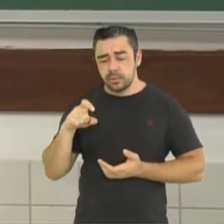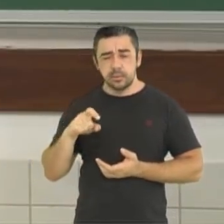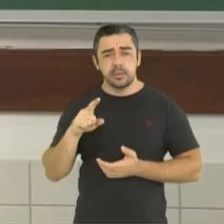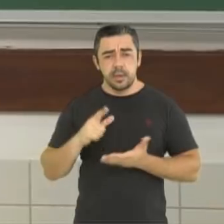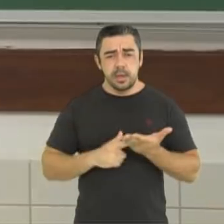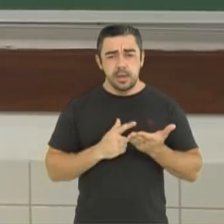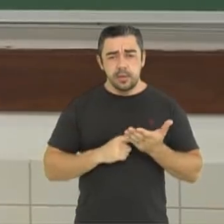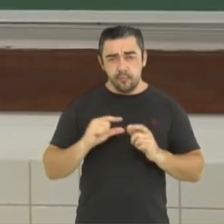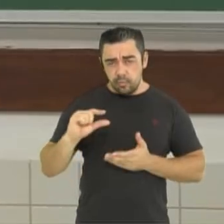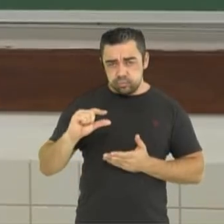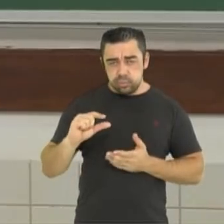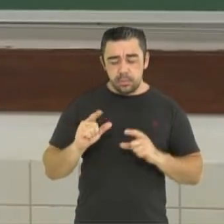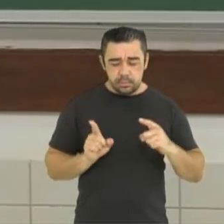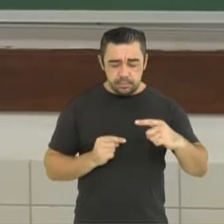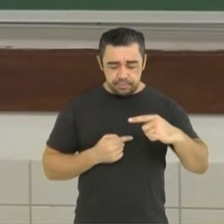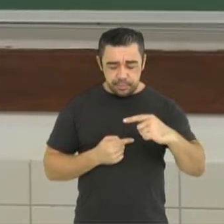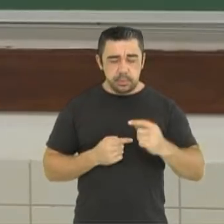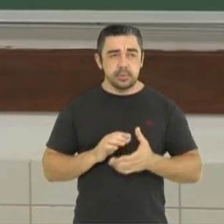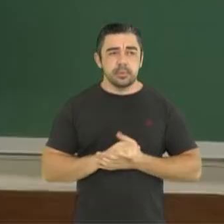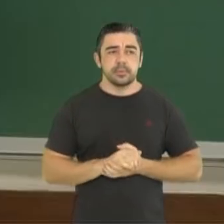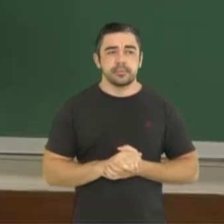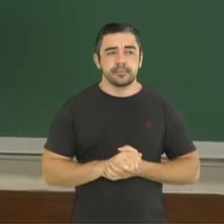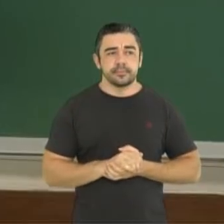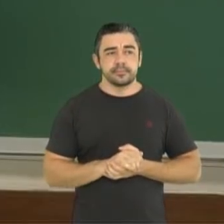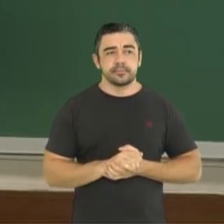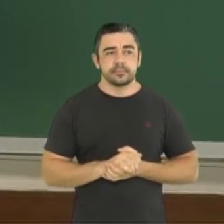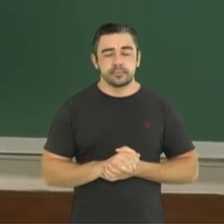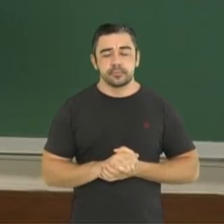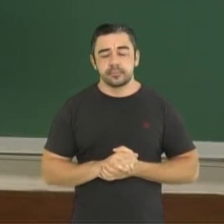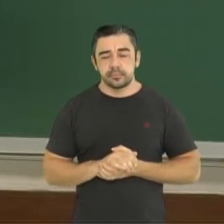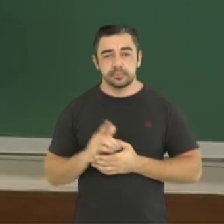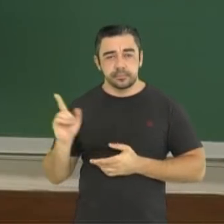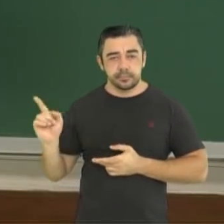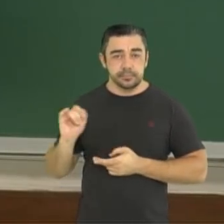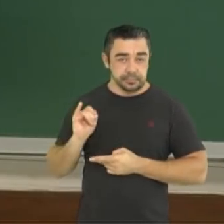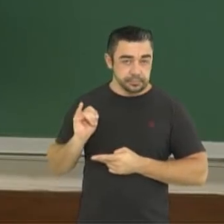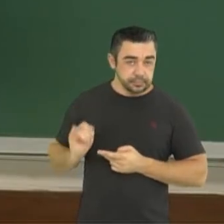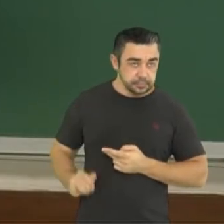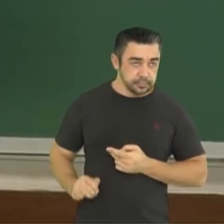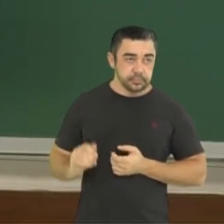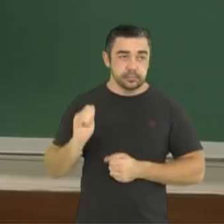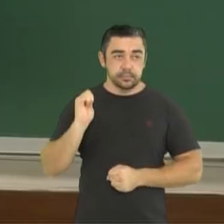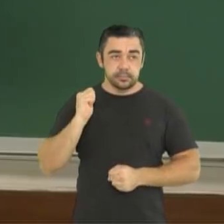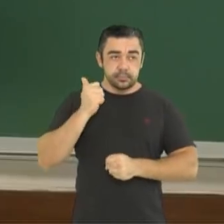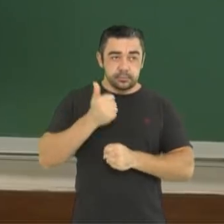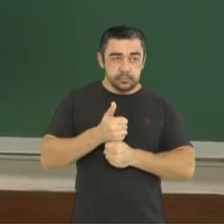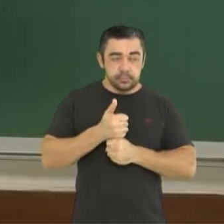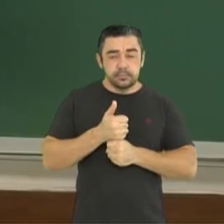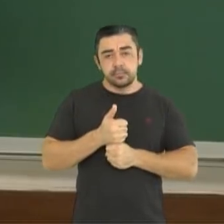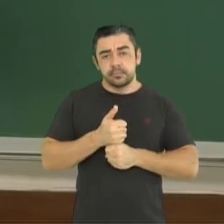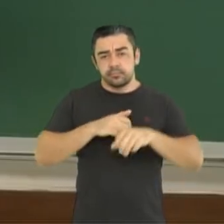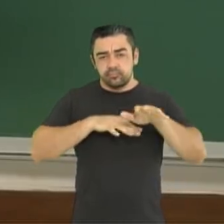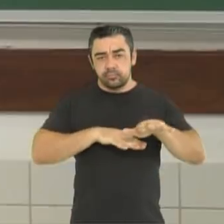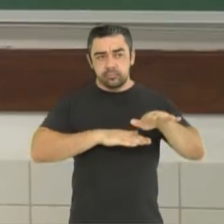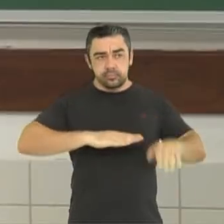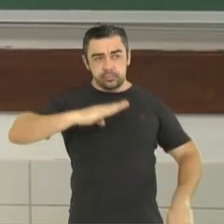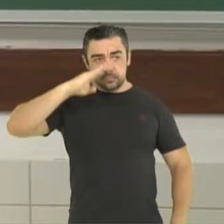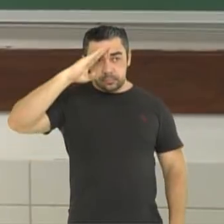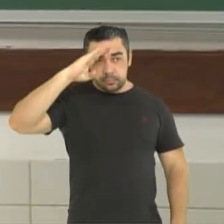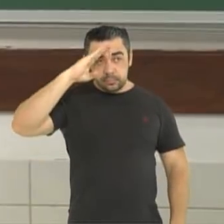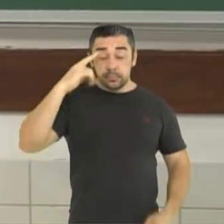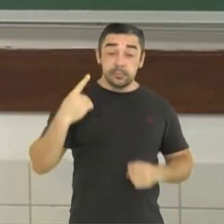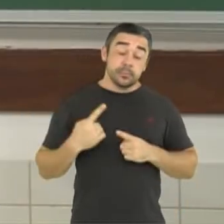livros pequenos, tá? E olha lá, o imperador era o chefe do exército. Por quê? Porque